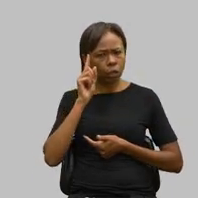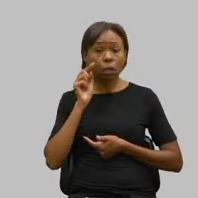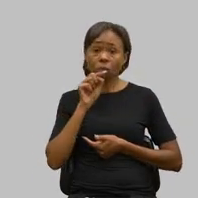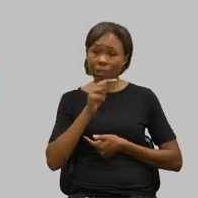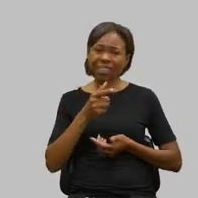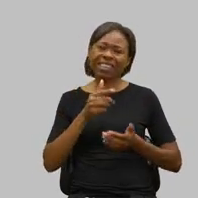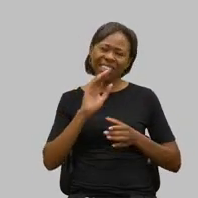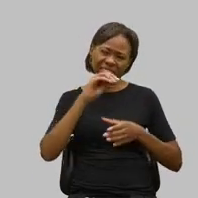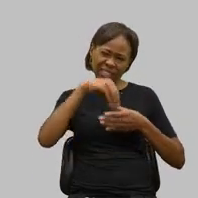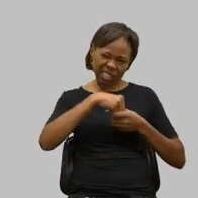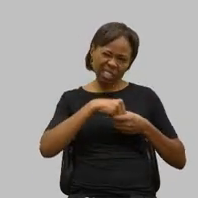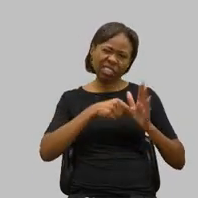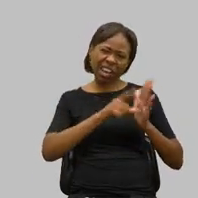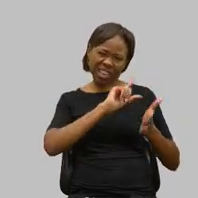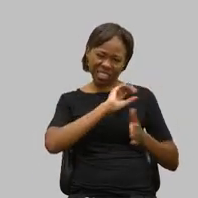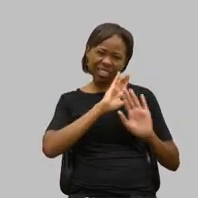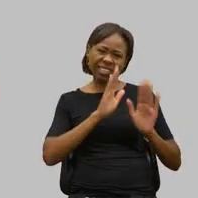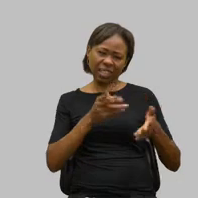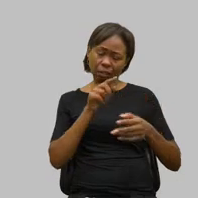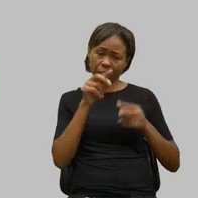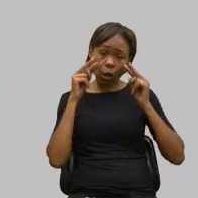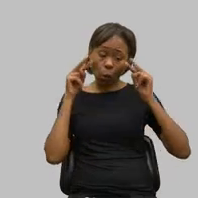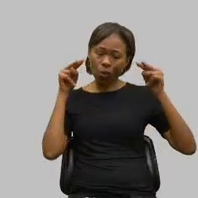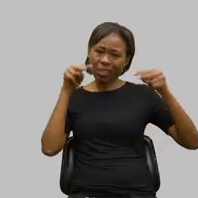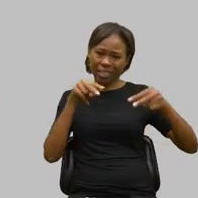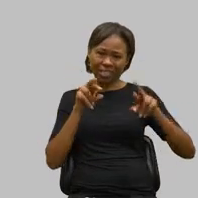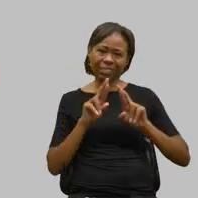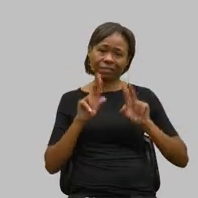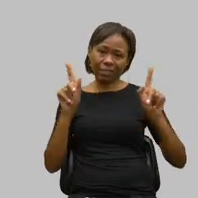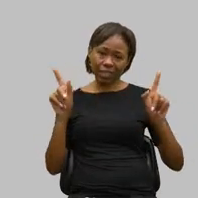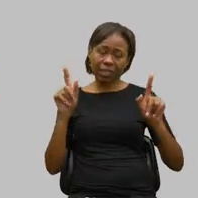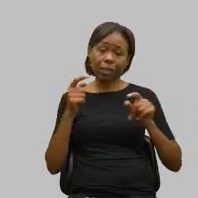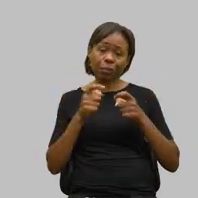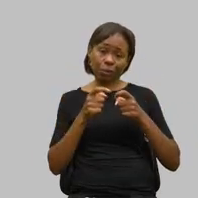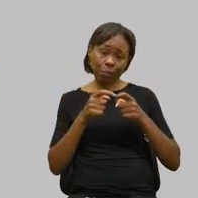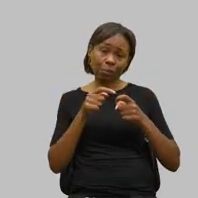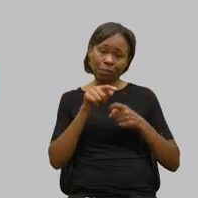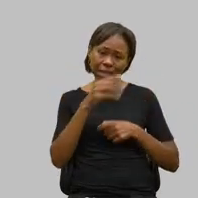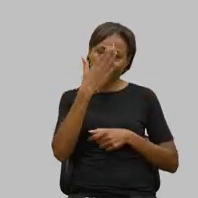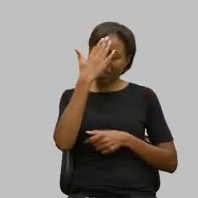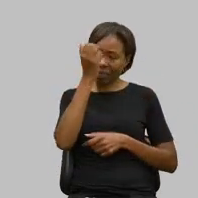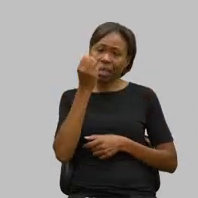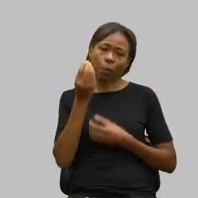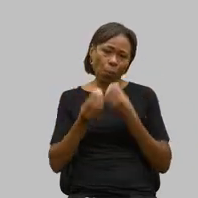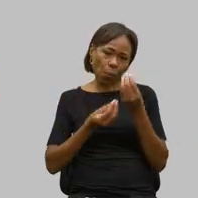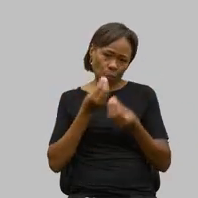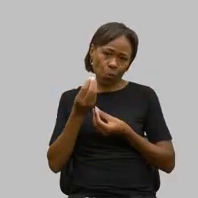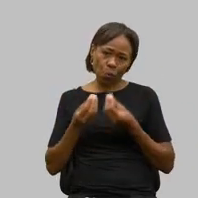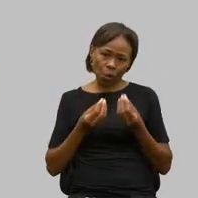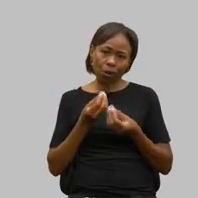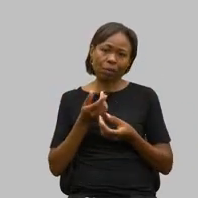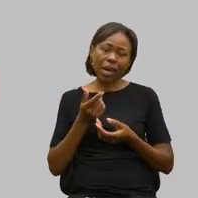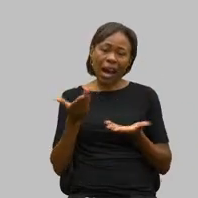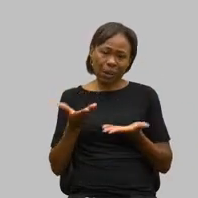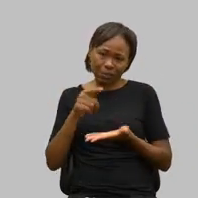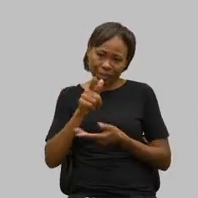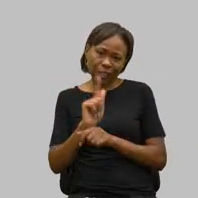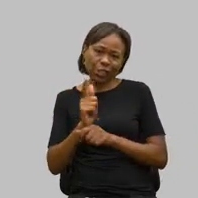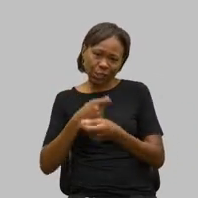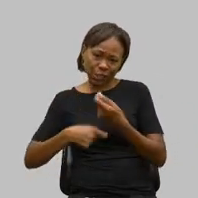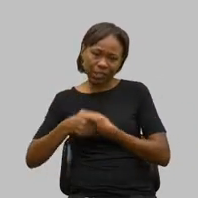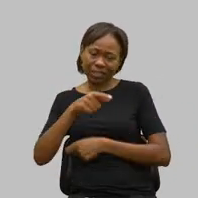ponta, o olhar é diferente, ser médico e ter vindo da ponta consegue ter um olhar diferente enquanto gestor. eu quero